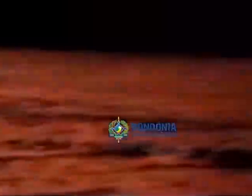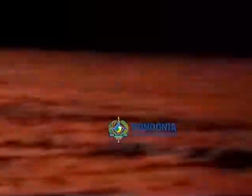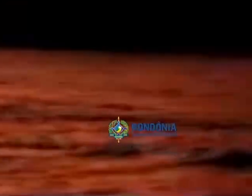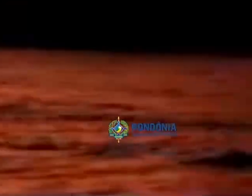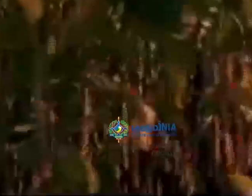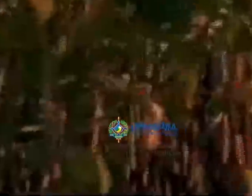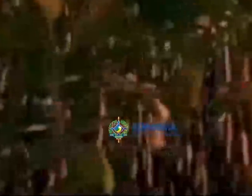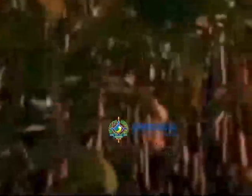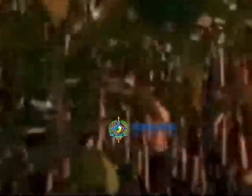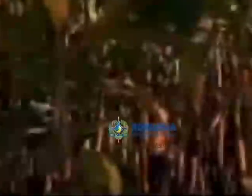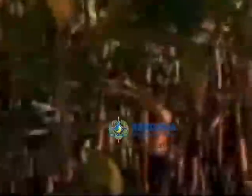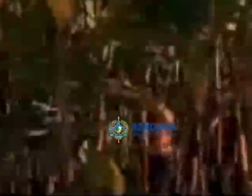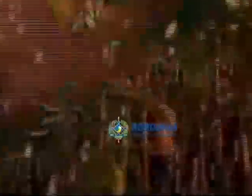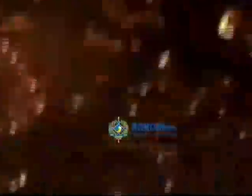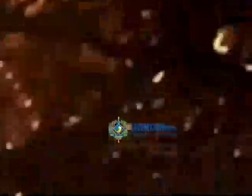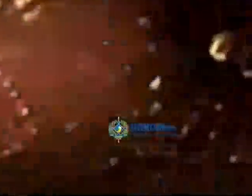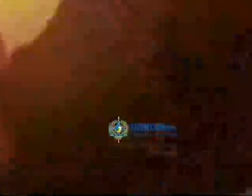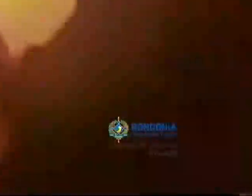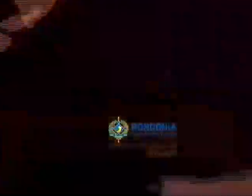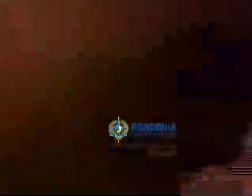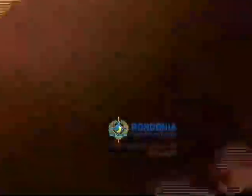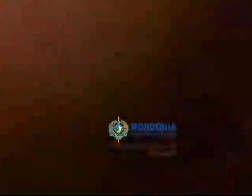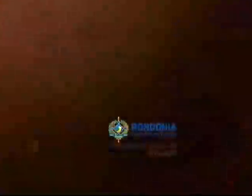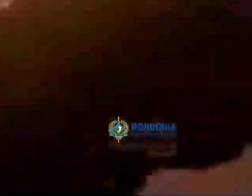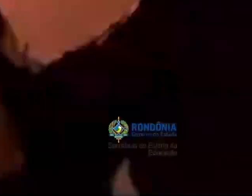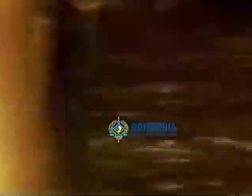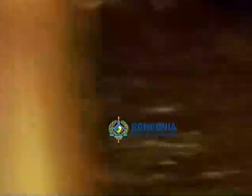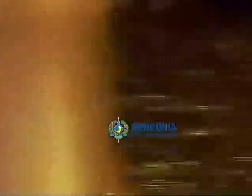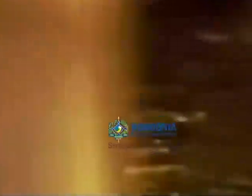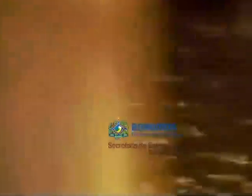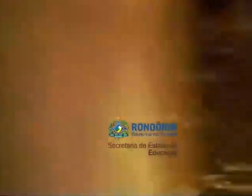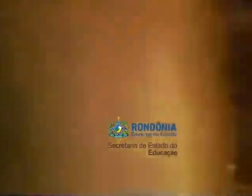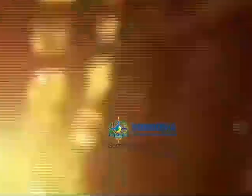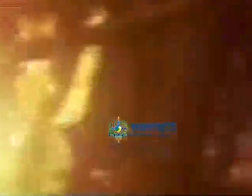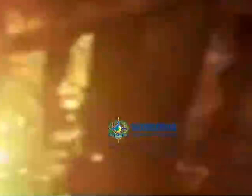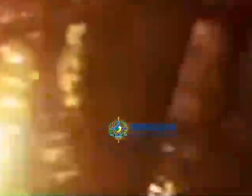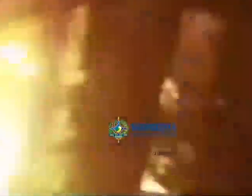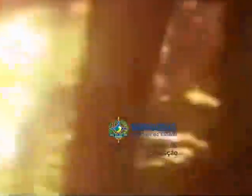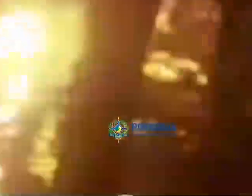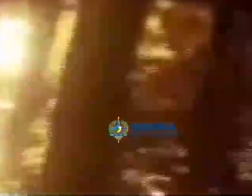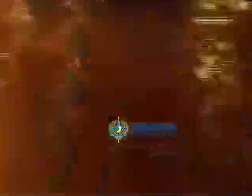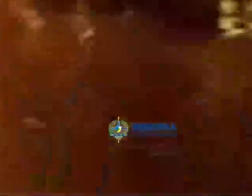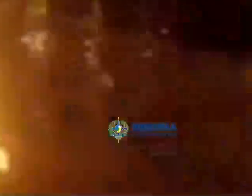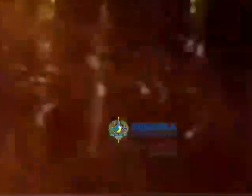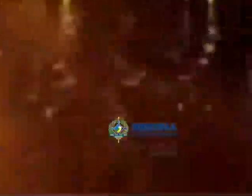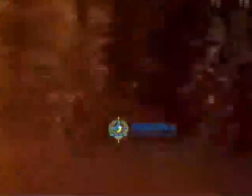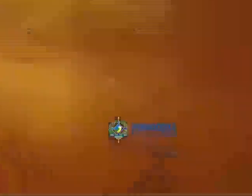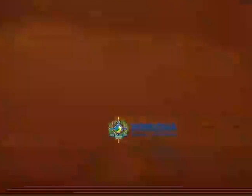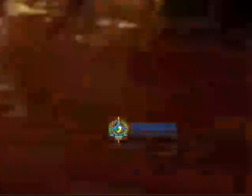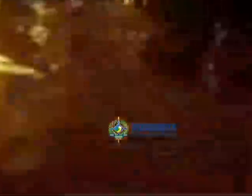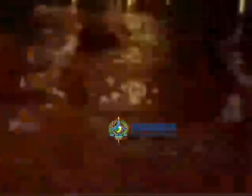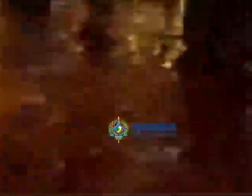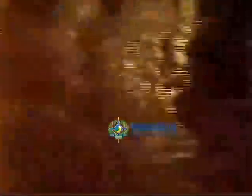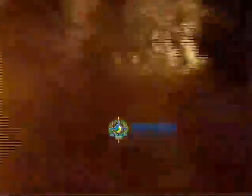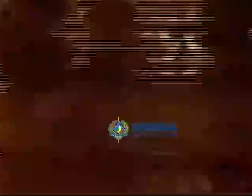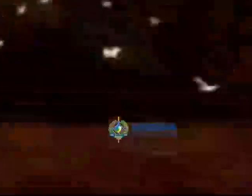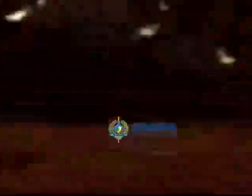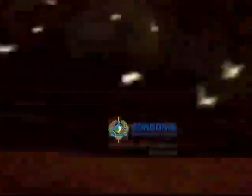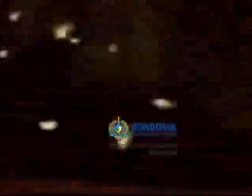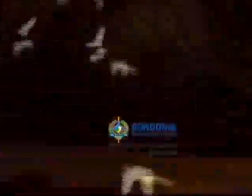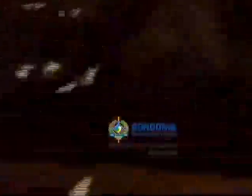mais famosas lendas amazônicas fala de uma imensa cobra, também chamada de boiúna, que cresce de